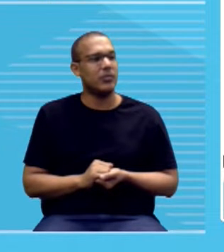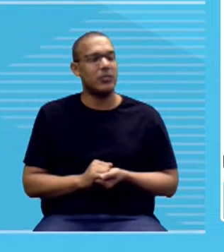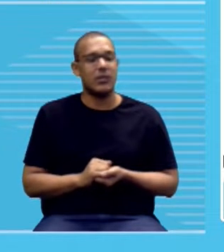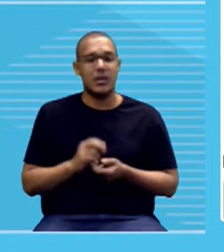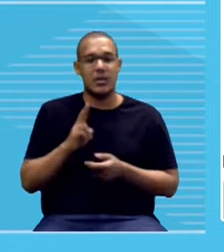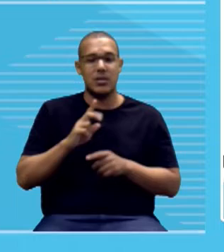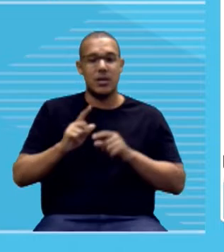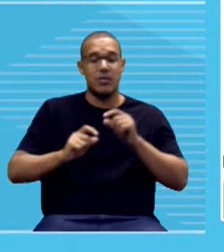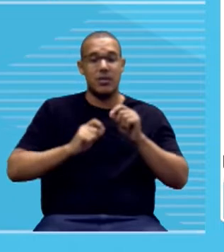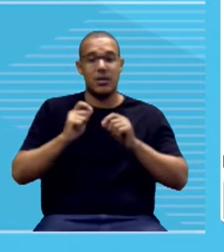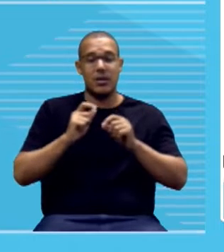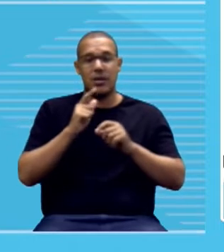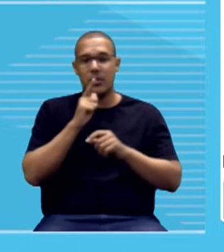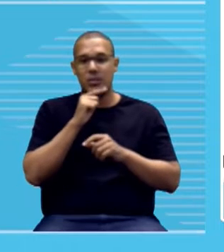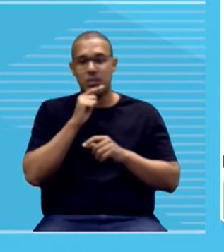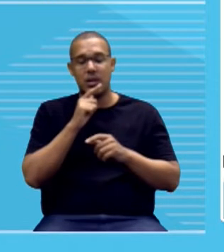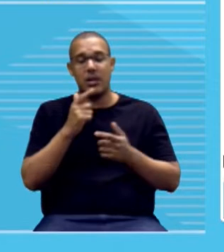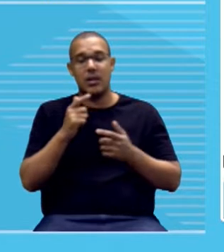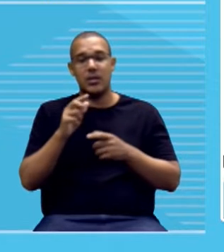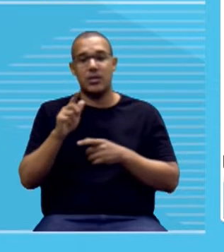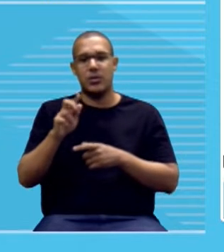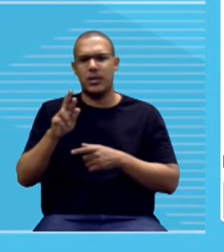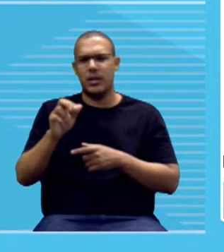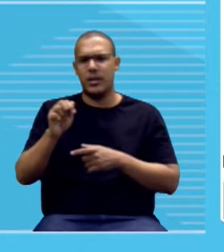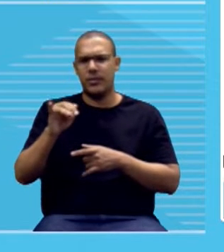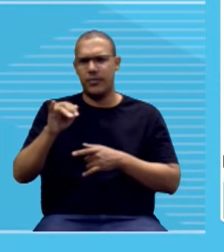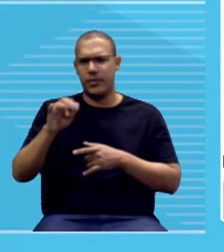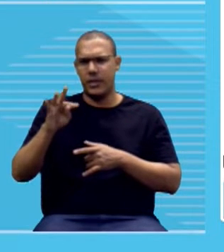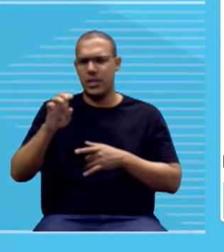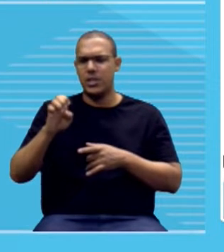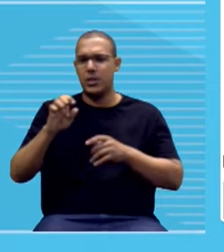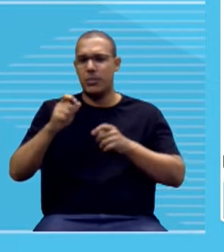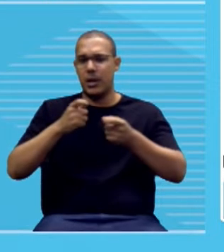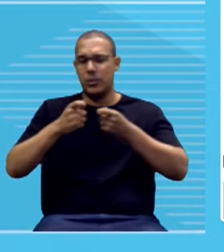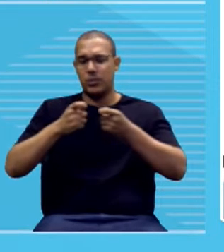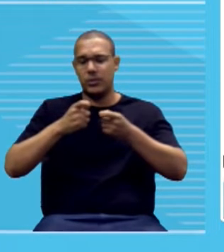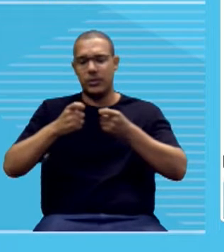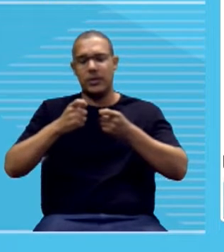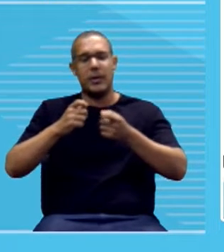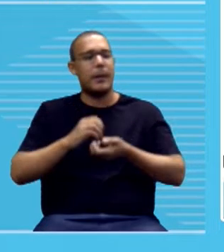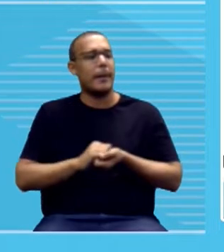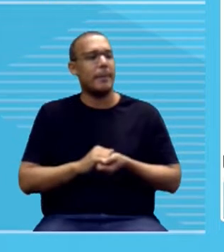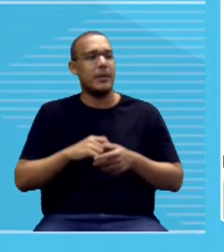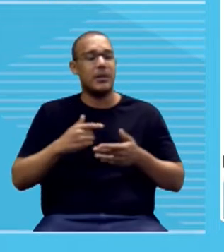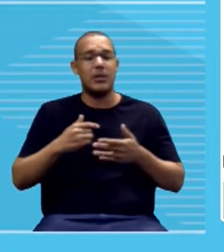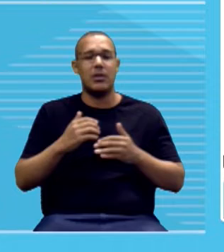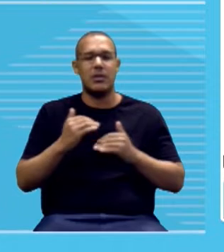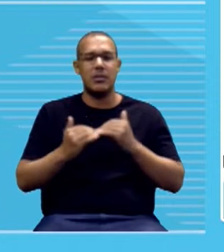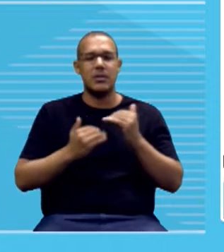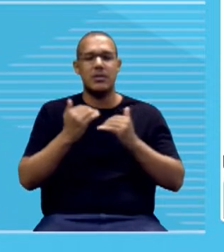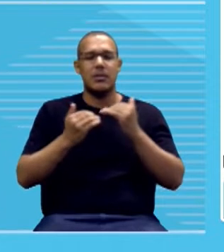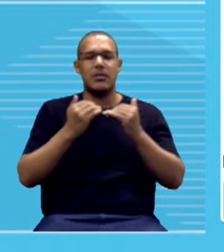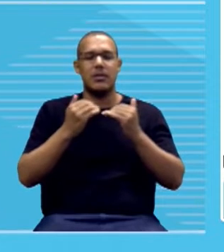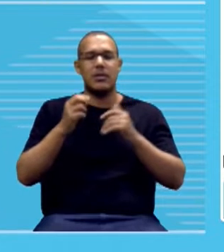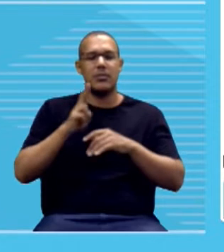água, beleza? E o grafite como moderador. A gente foi evoluindo e começou a usar água tanto como moderador